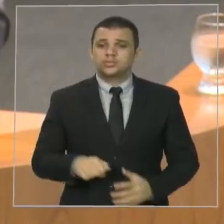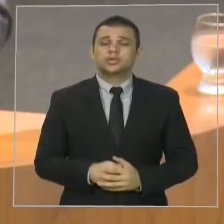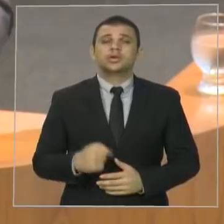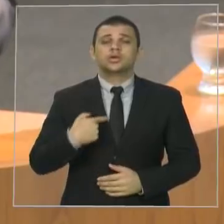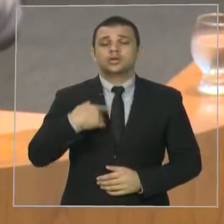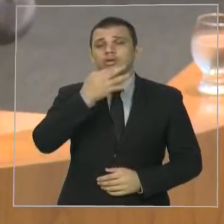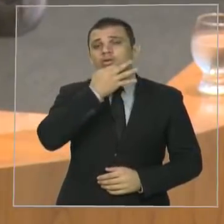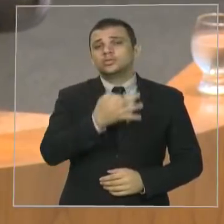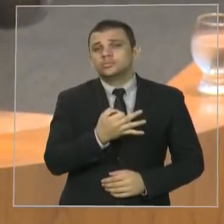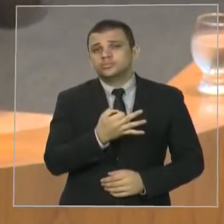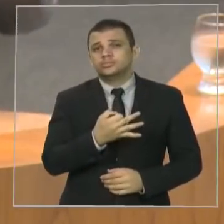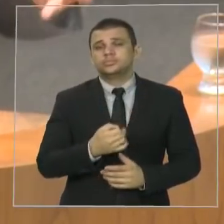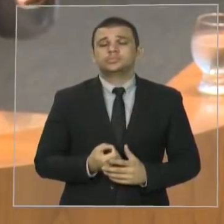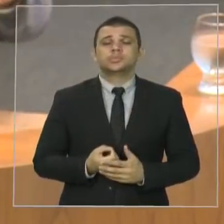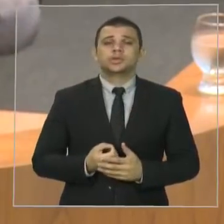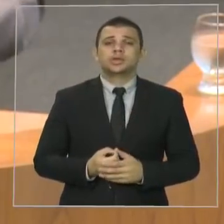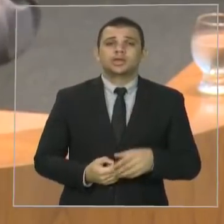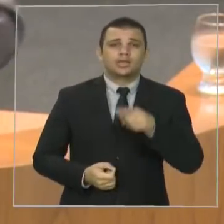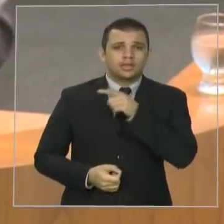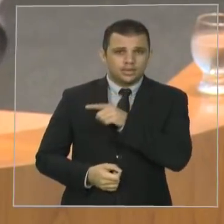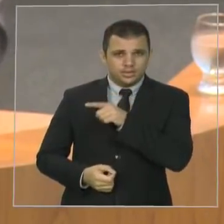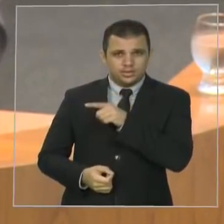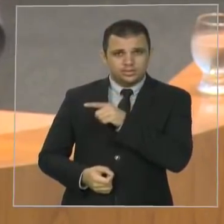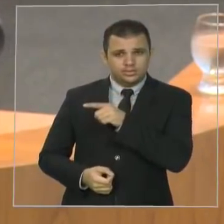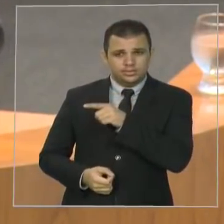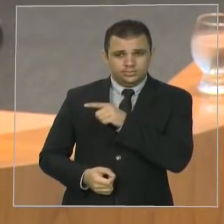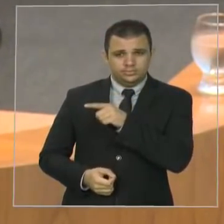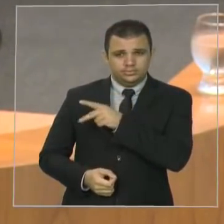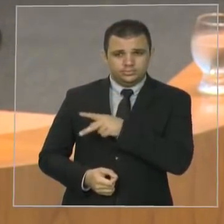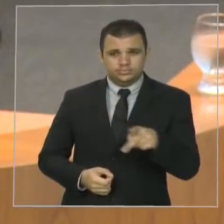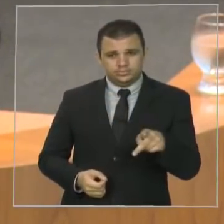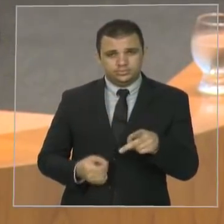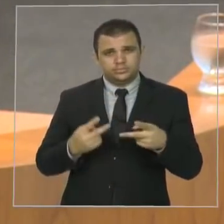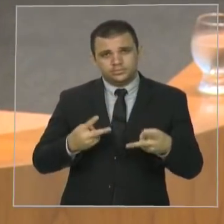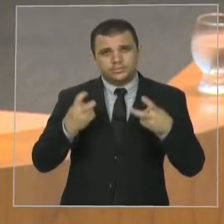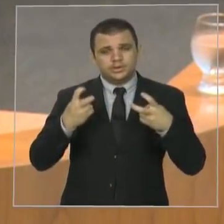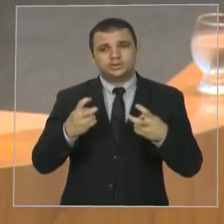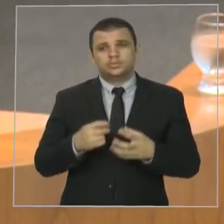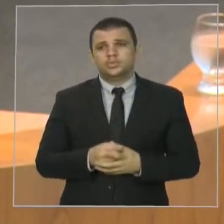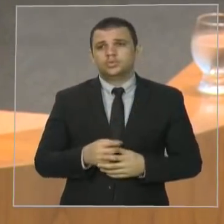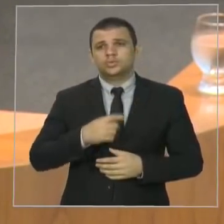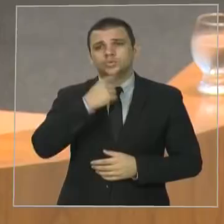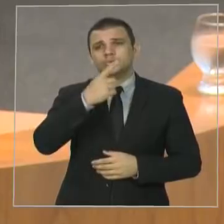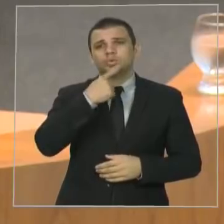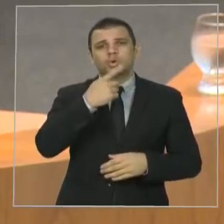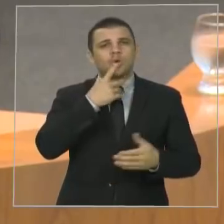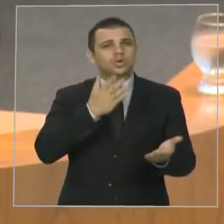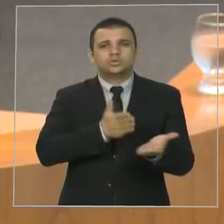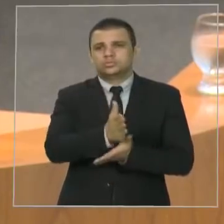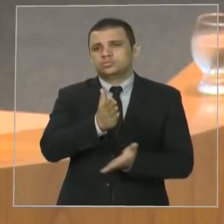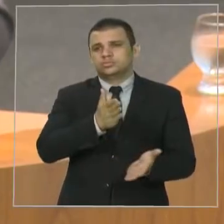está em casa de madrugada, sua casa ser invadida. Na maioria das vezes, pessoas inocentes.